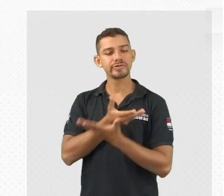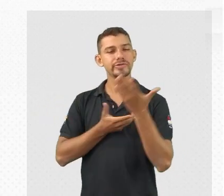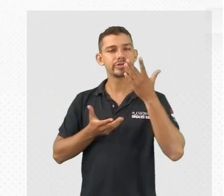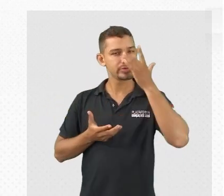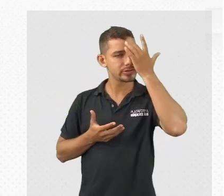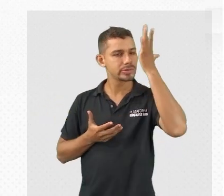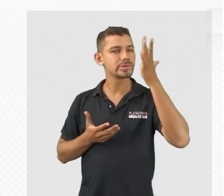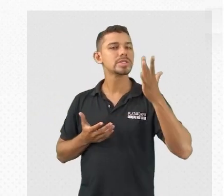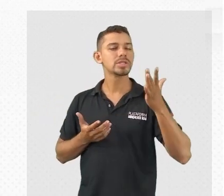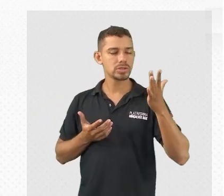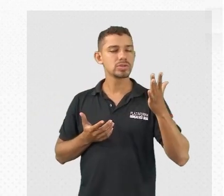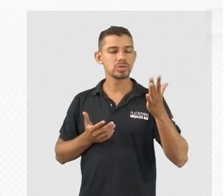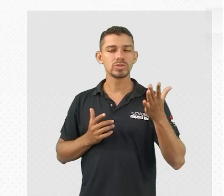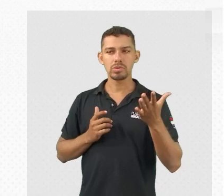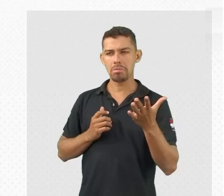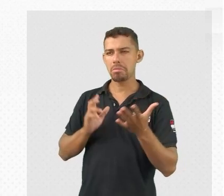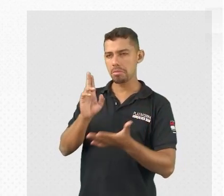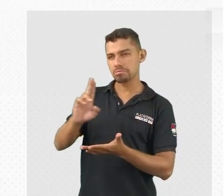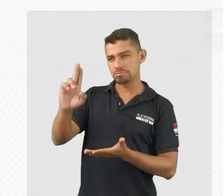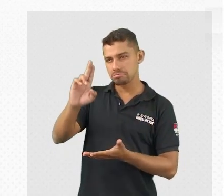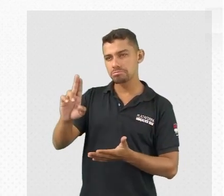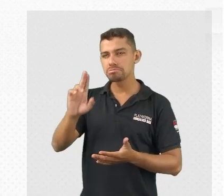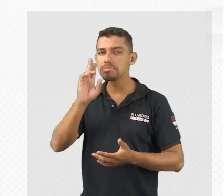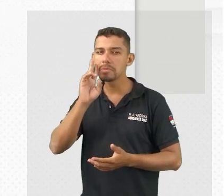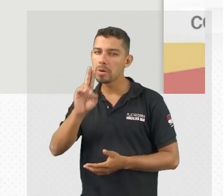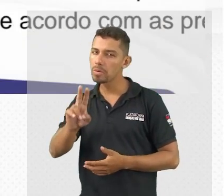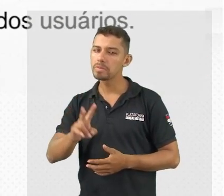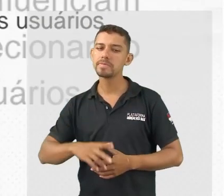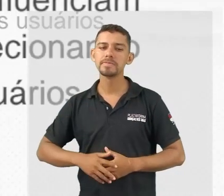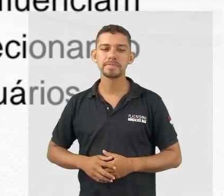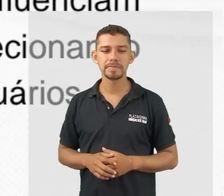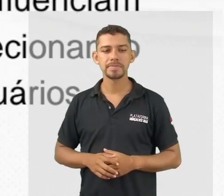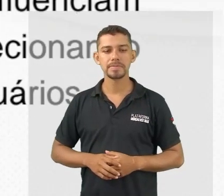e facilmente consumíveis.